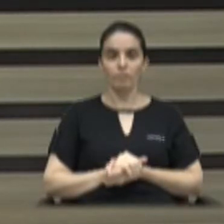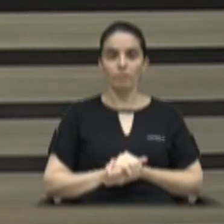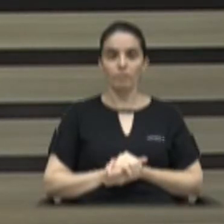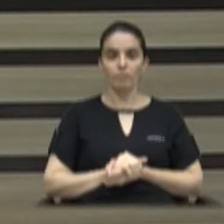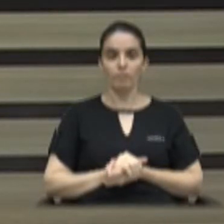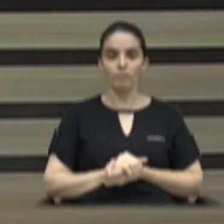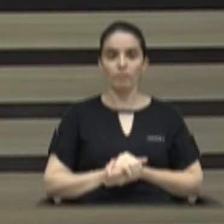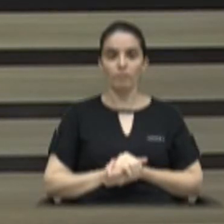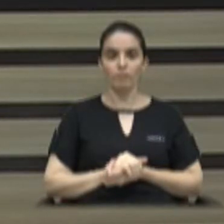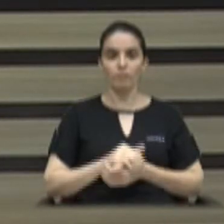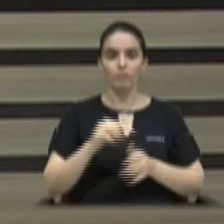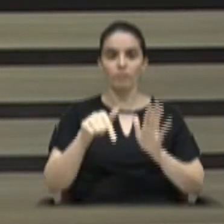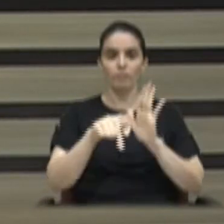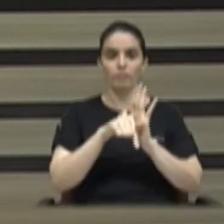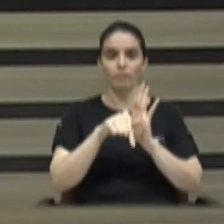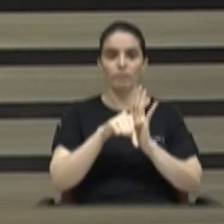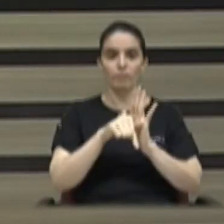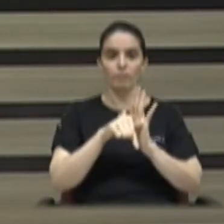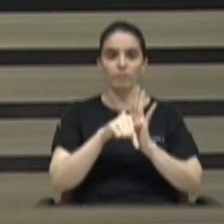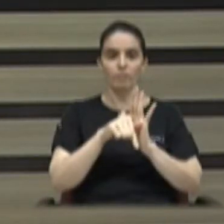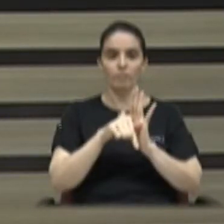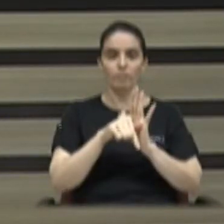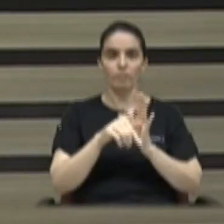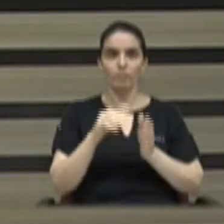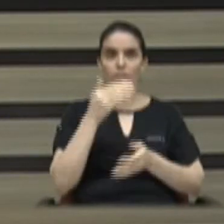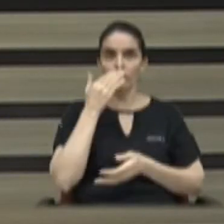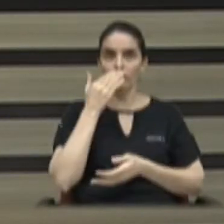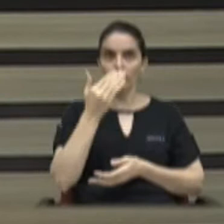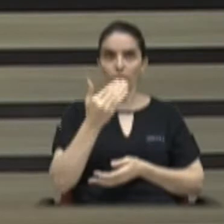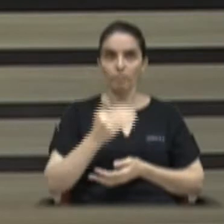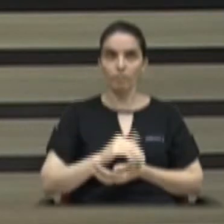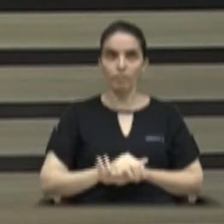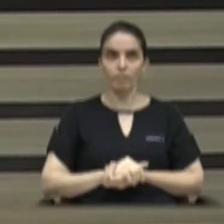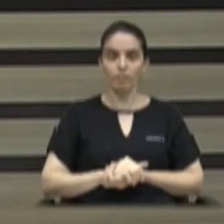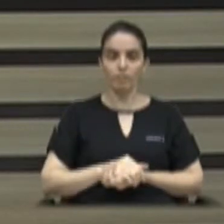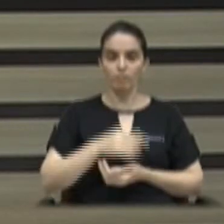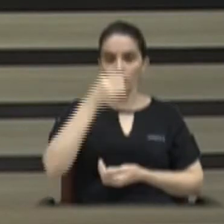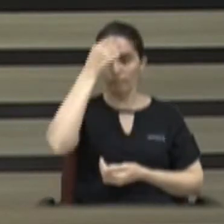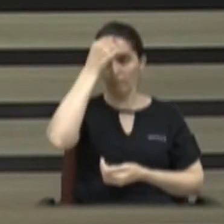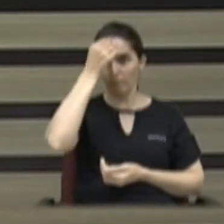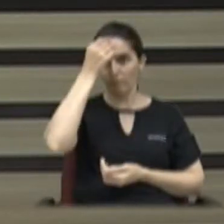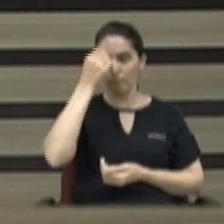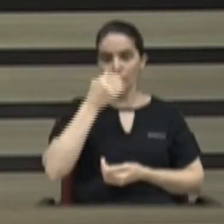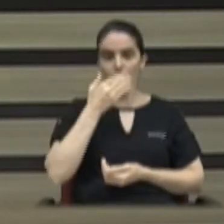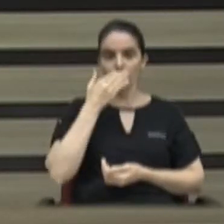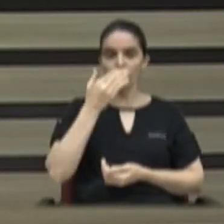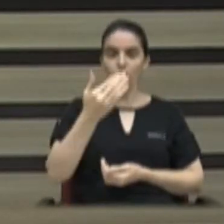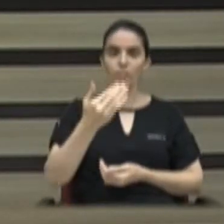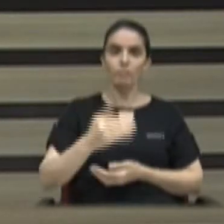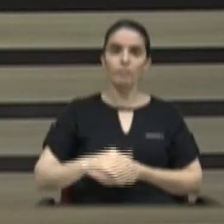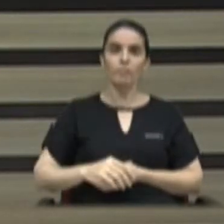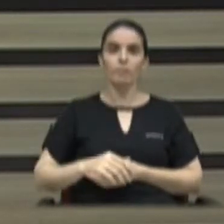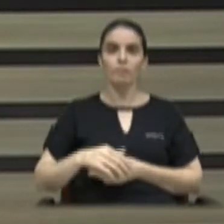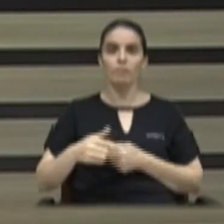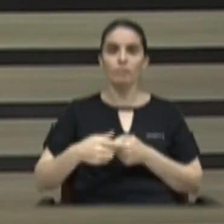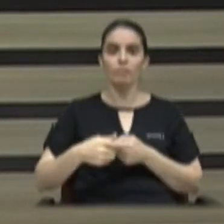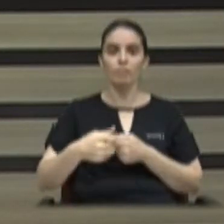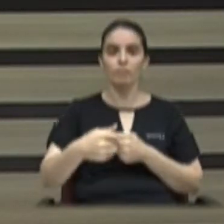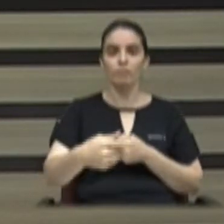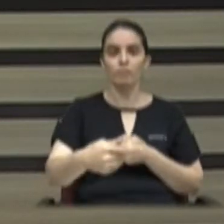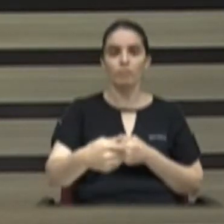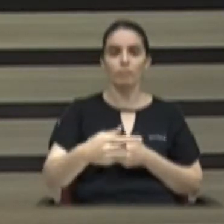O item 7 da pauta. Questão de ordem, senhor presidente. Questão de ordem do vereador Rafael Camargo. Eu peço o adiamento por uma